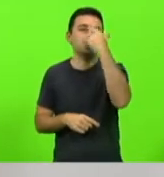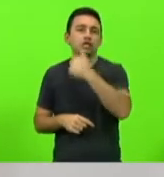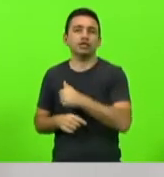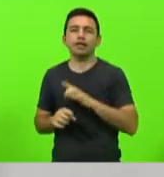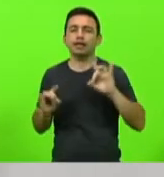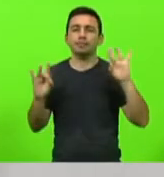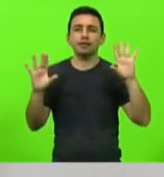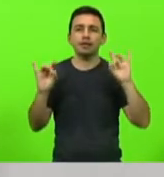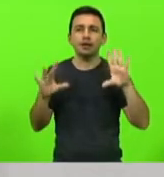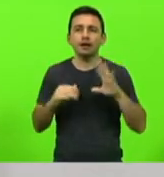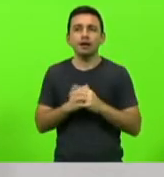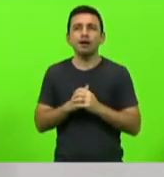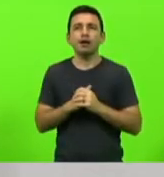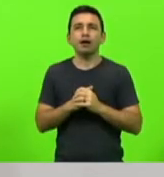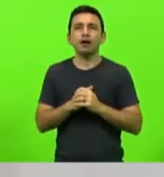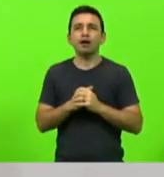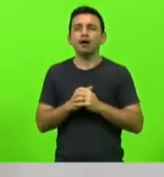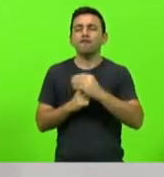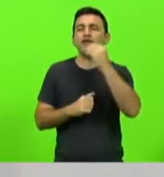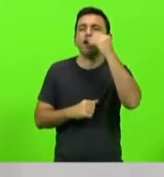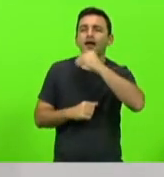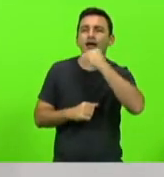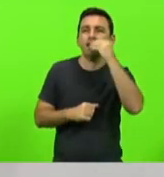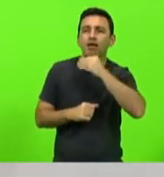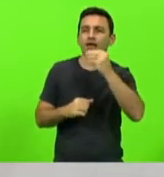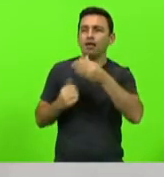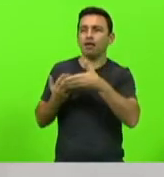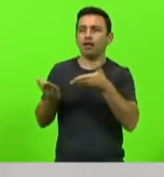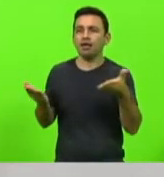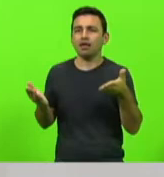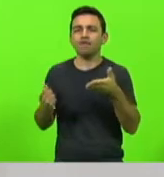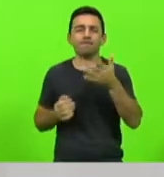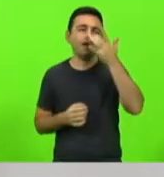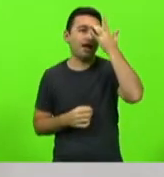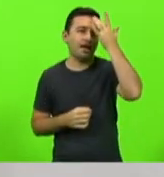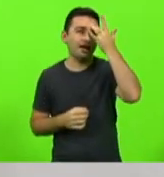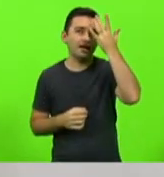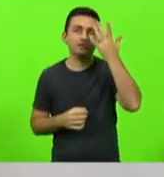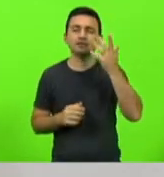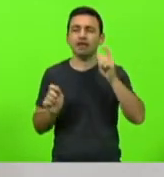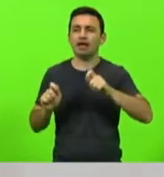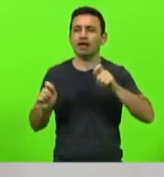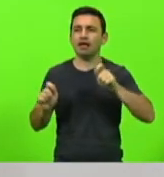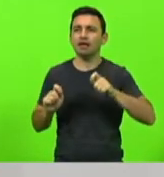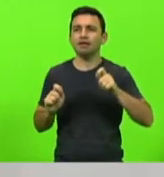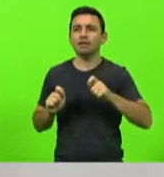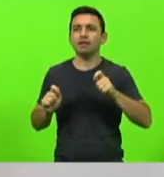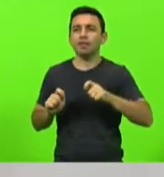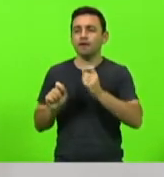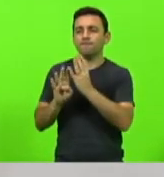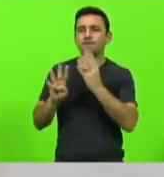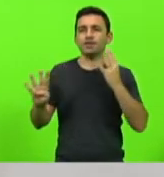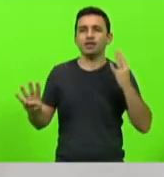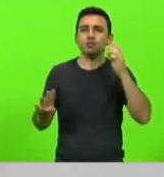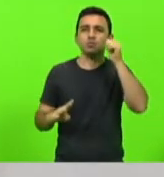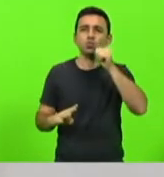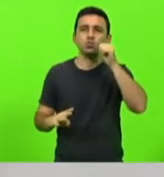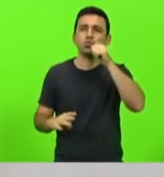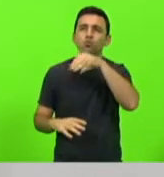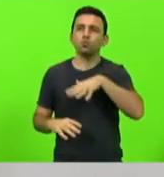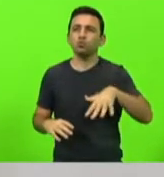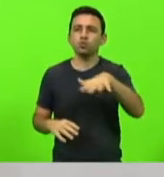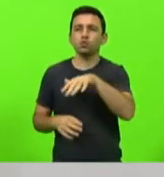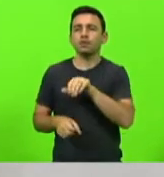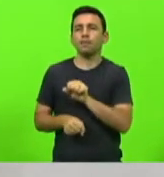lindas, são frágeis e são fáceis, que a fila de mulheres lá